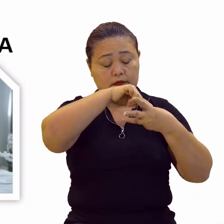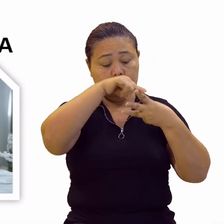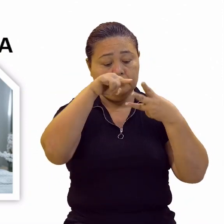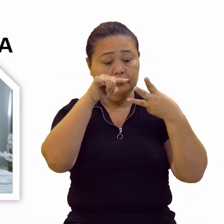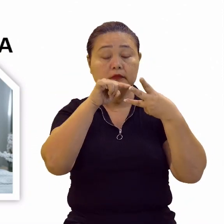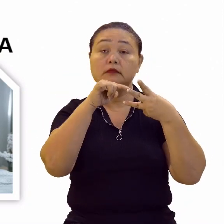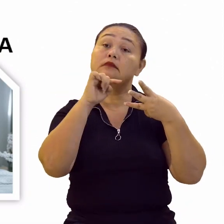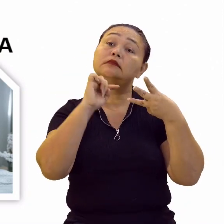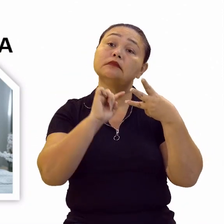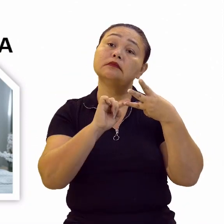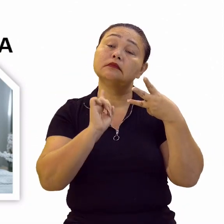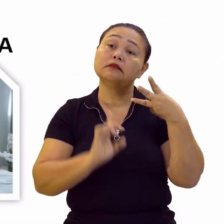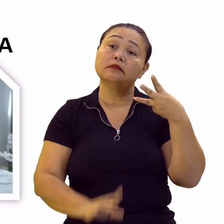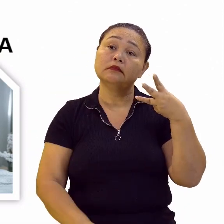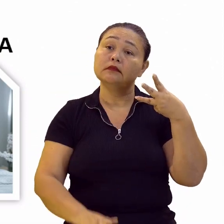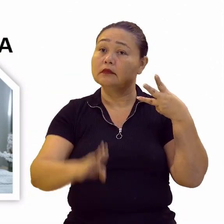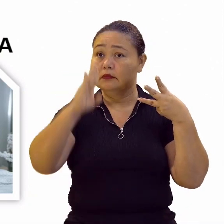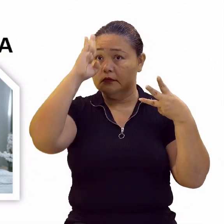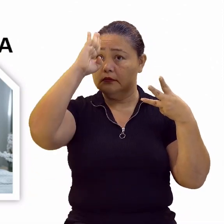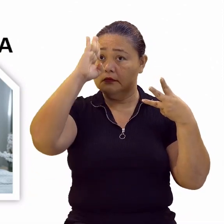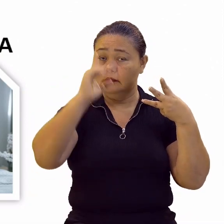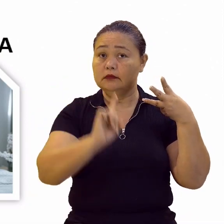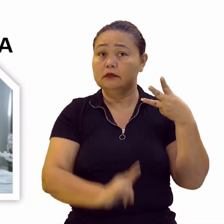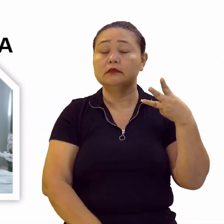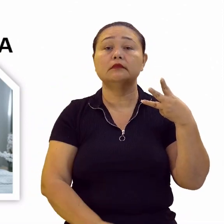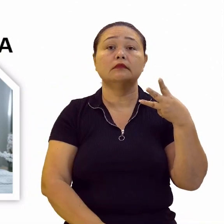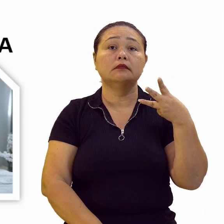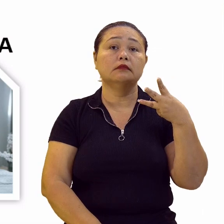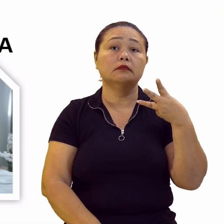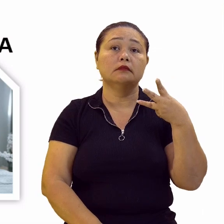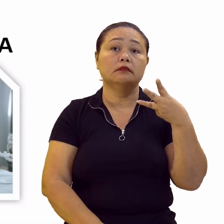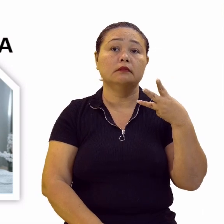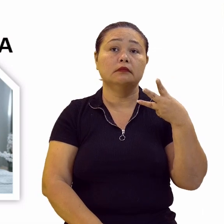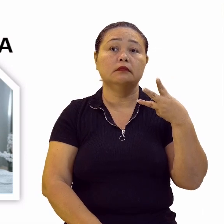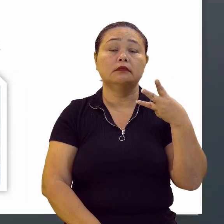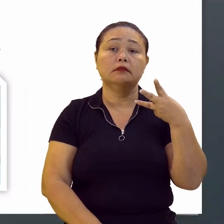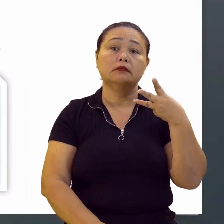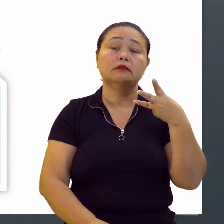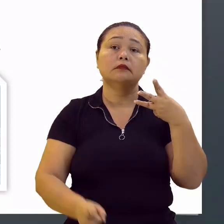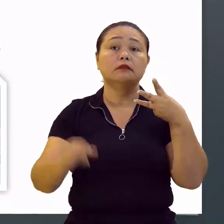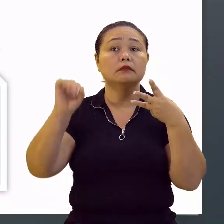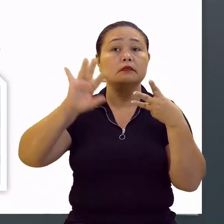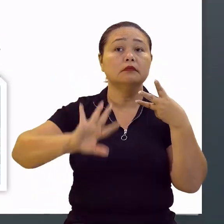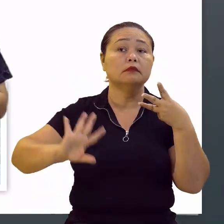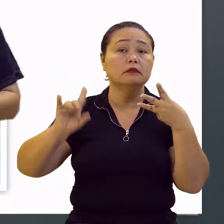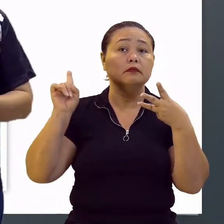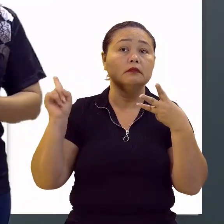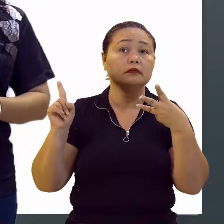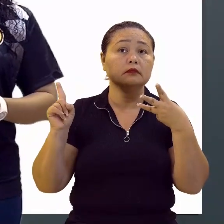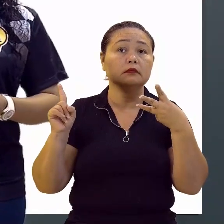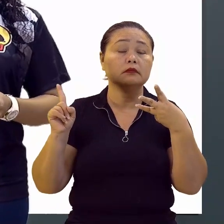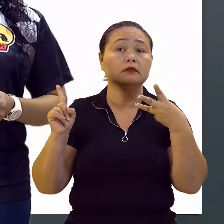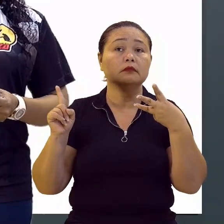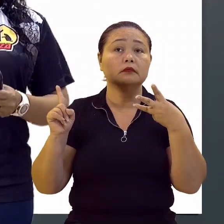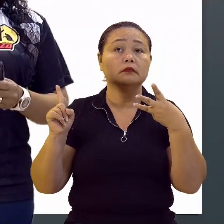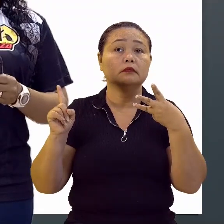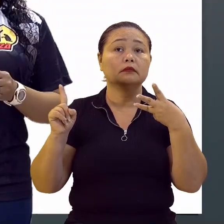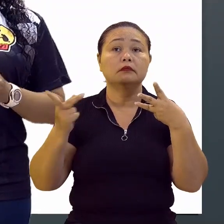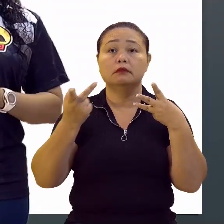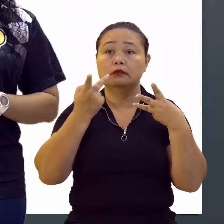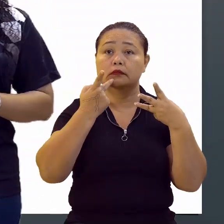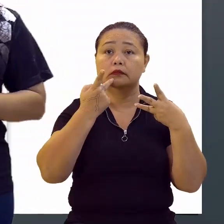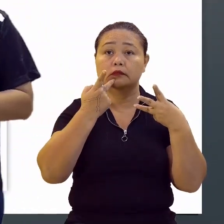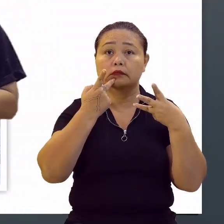Nós trouxemos aqui os três principais. Vou entrar aqui nessa imagem com você, tá? Nós falamos aí